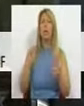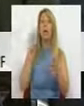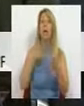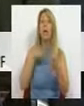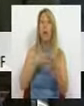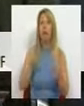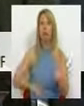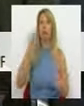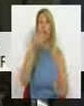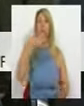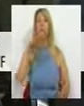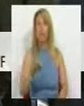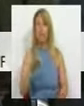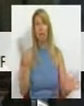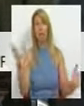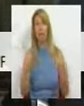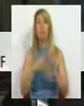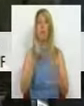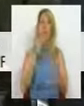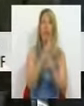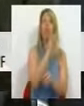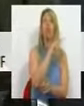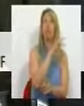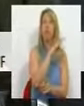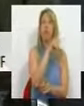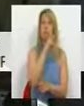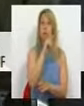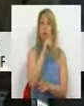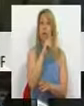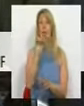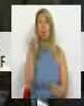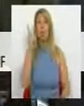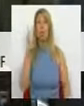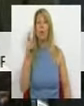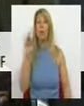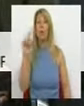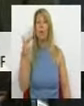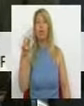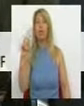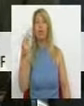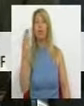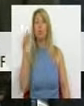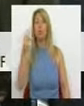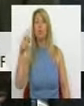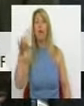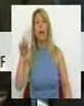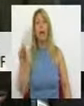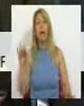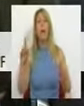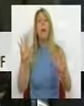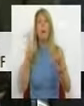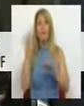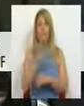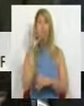uma auditoria financeira, estatutária. Em todo caso, de facto, o nível e o grau de irregularidades detectadas pela